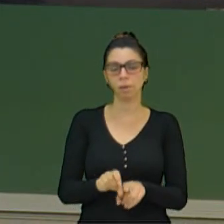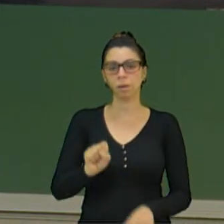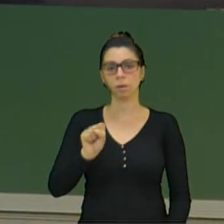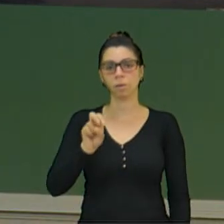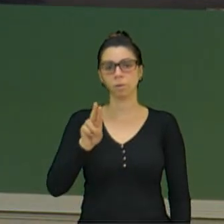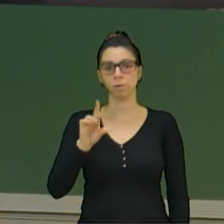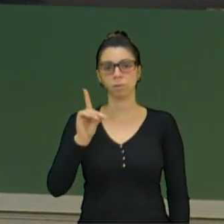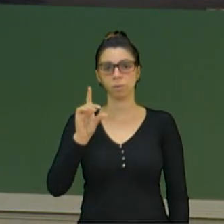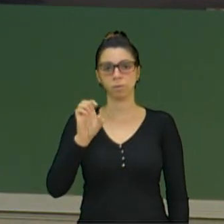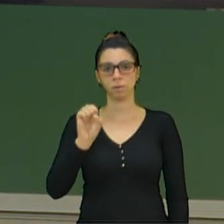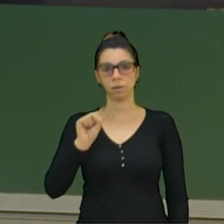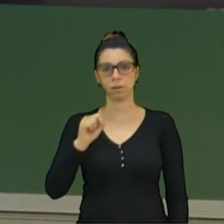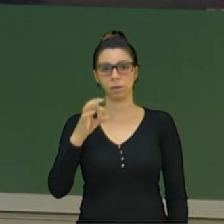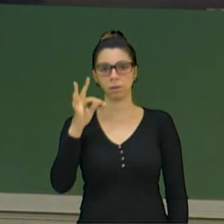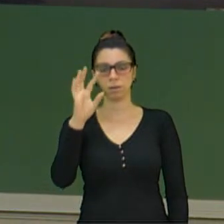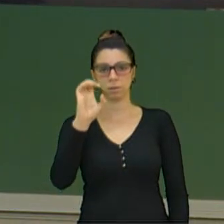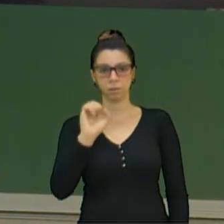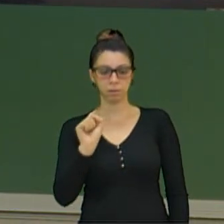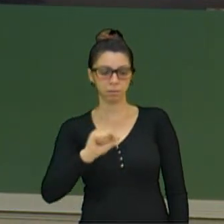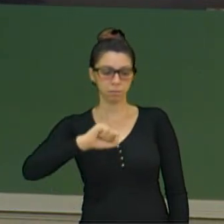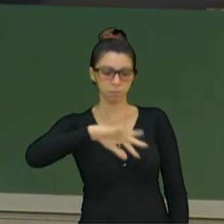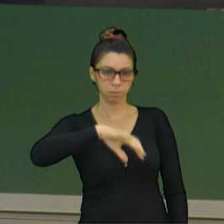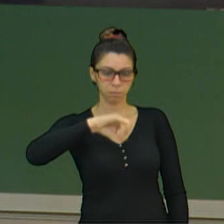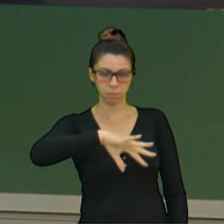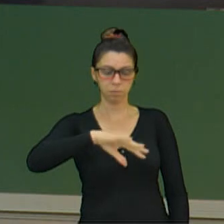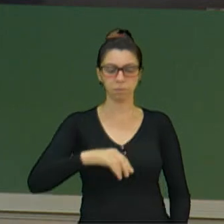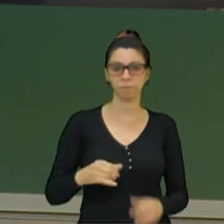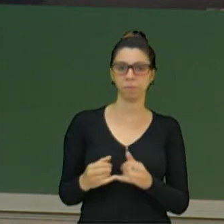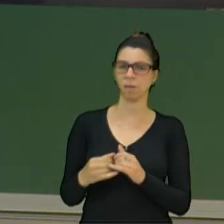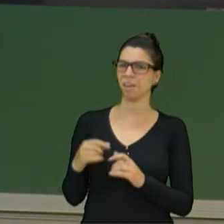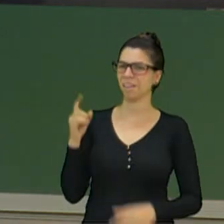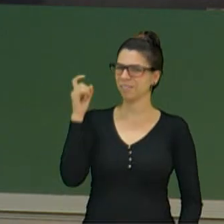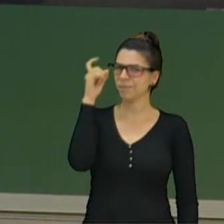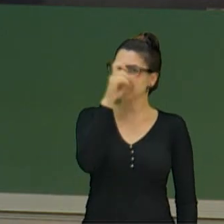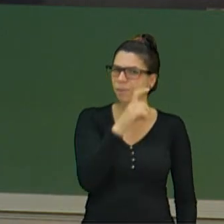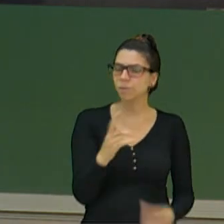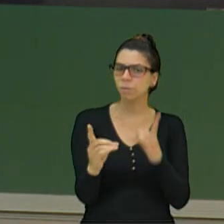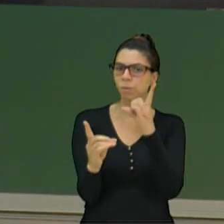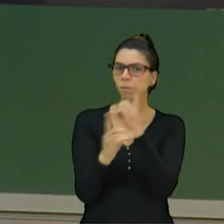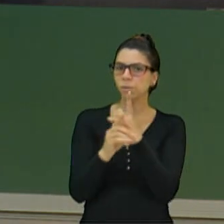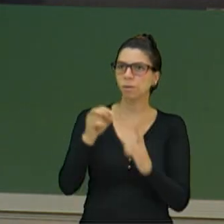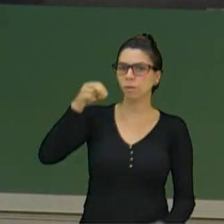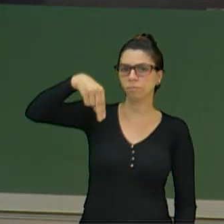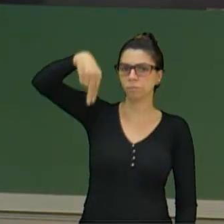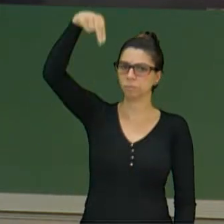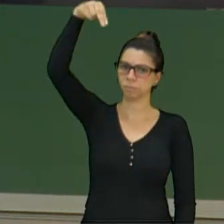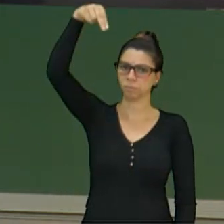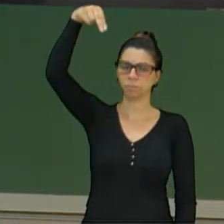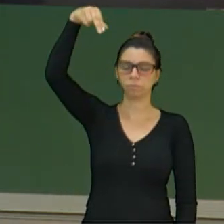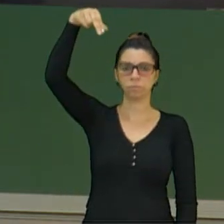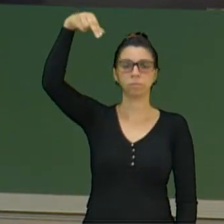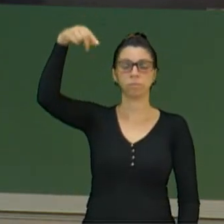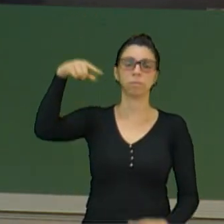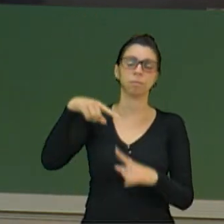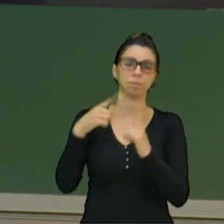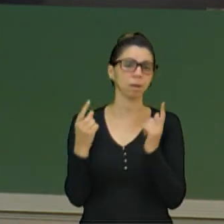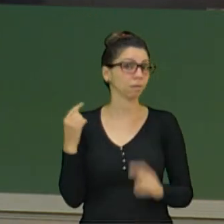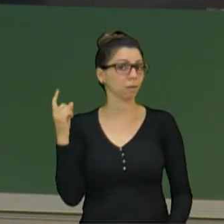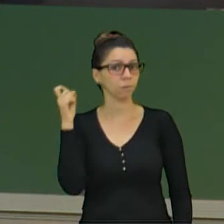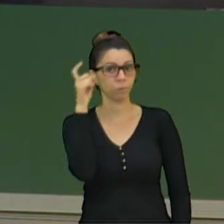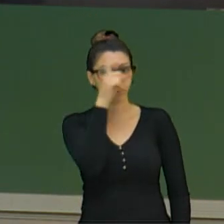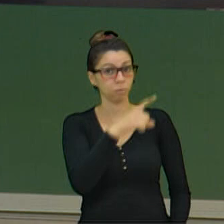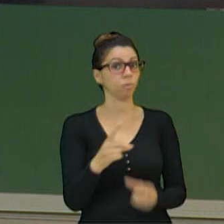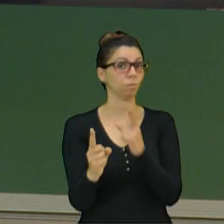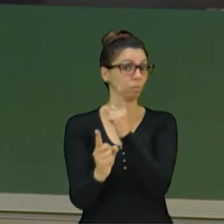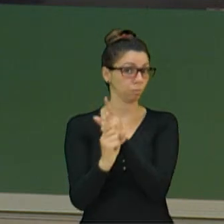Então, dificilmente você vai encontrar uma gimnosperma no nordeste. Pode ser que alguém tenha plantado uma lá e ela tenha crescido, mas vai ser muito difícil de